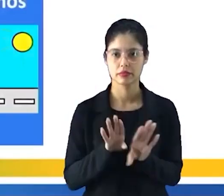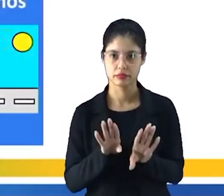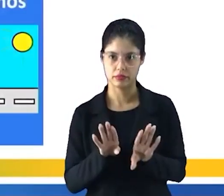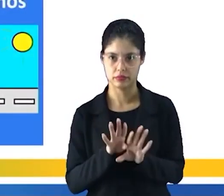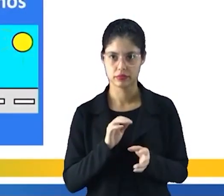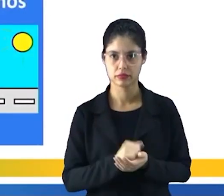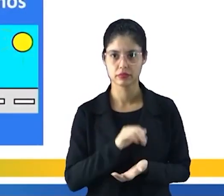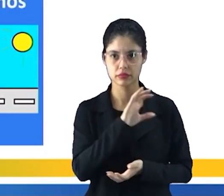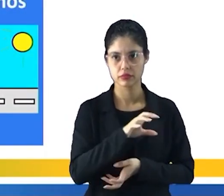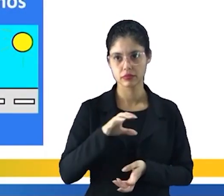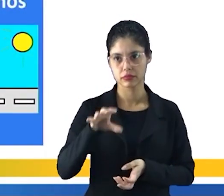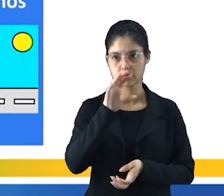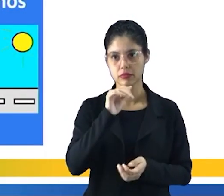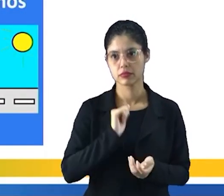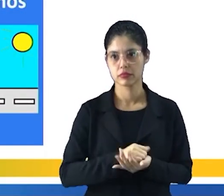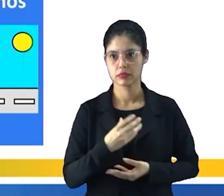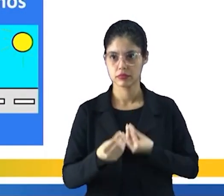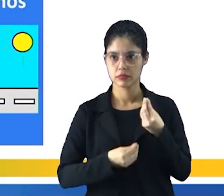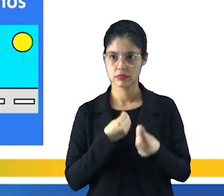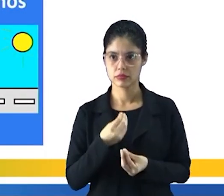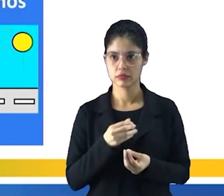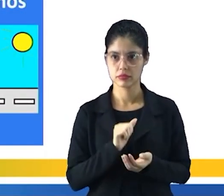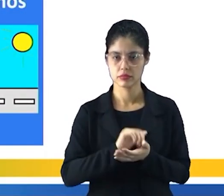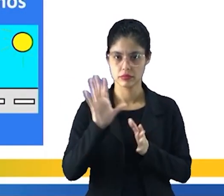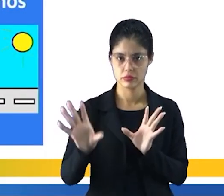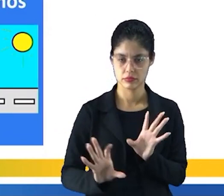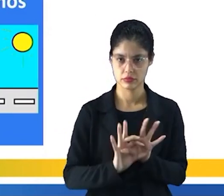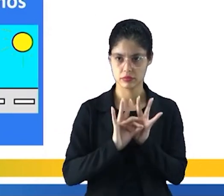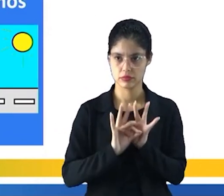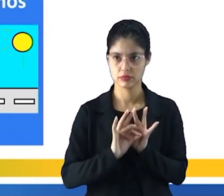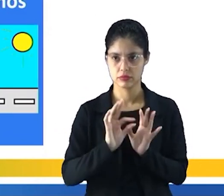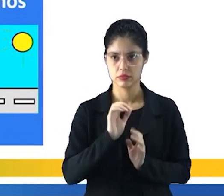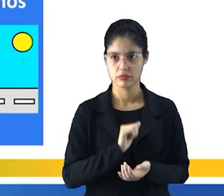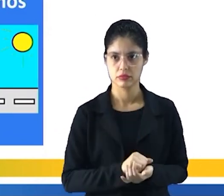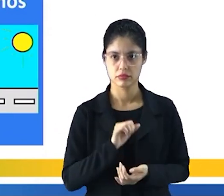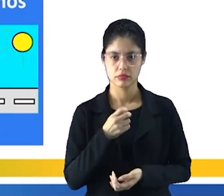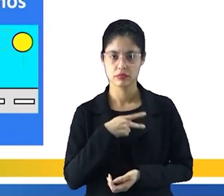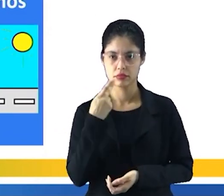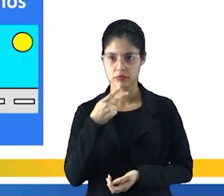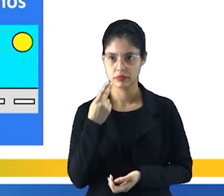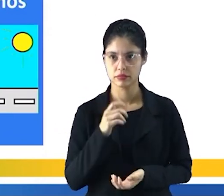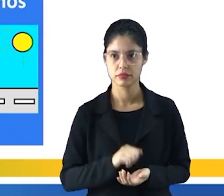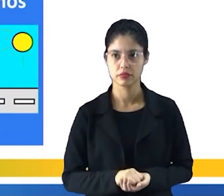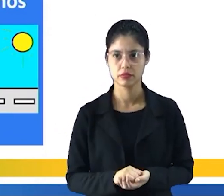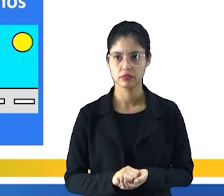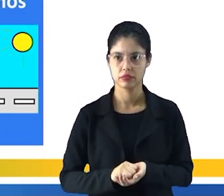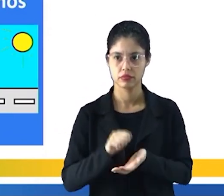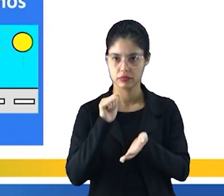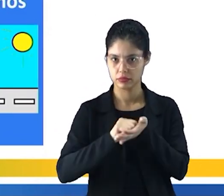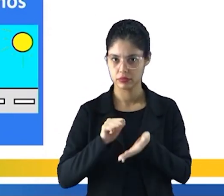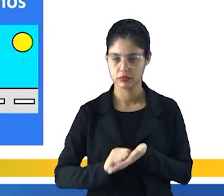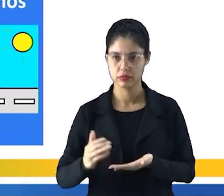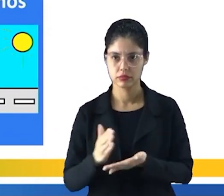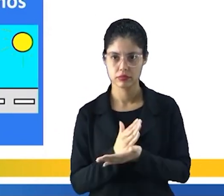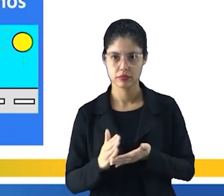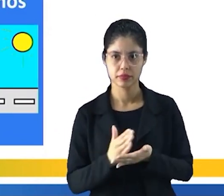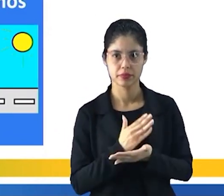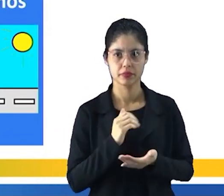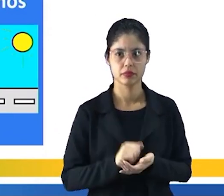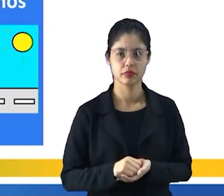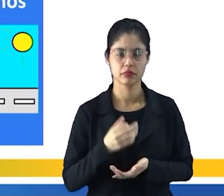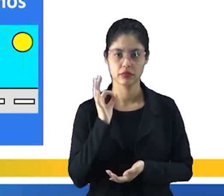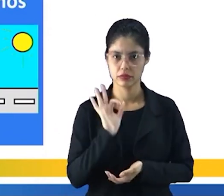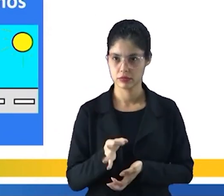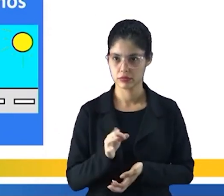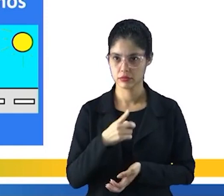também regionalismos aqui como um fenômeno ligado ao léxico, ao vocabulário, ou seja, algumas palavras, né?